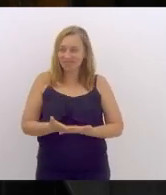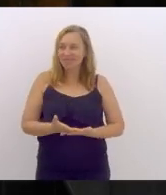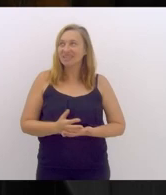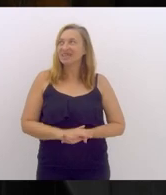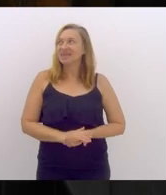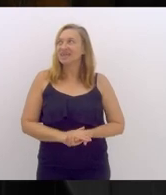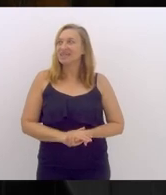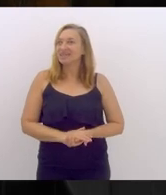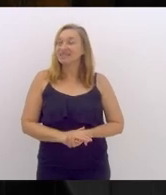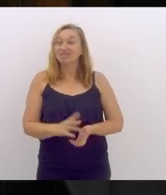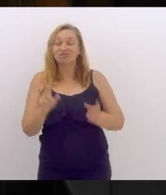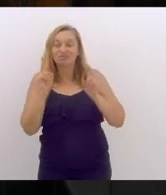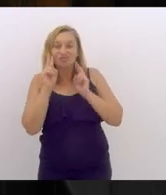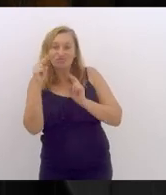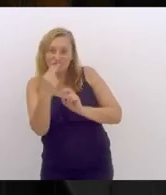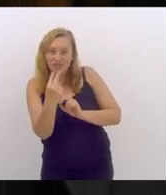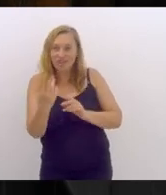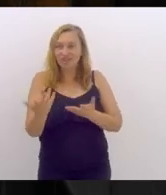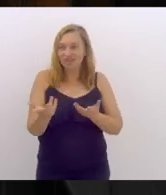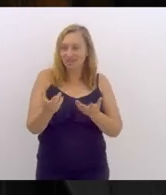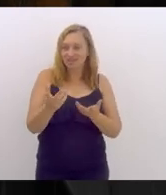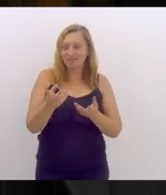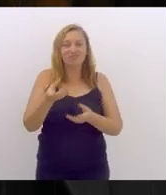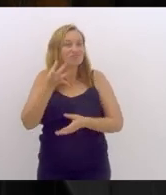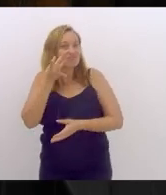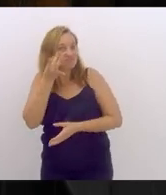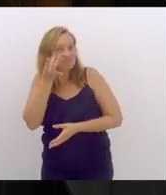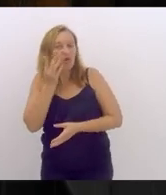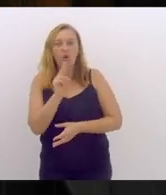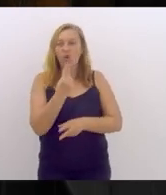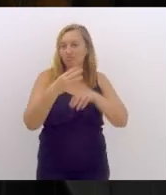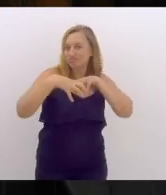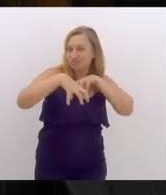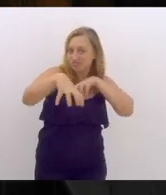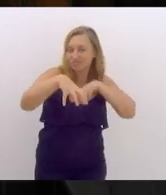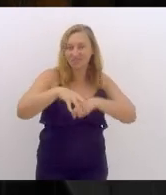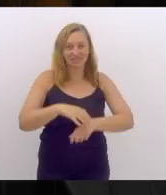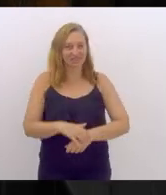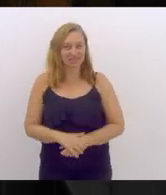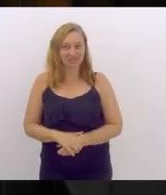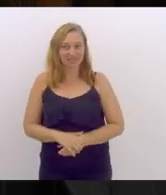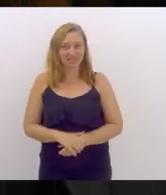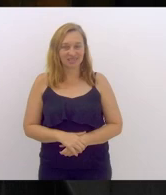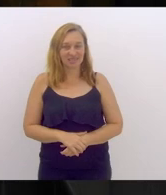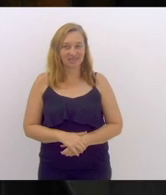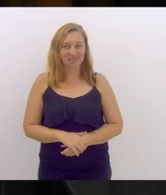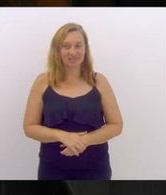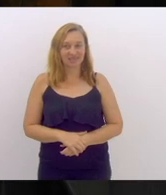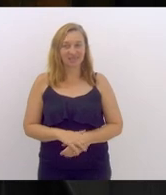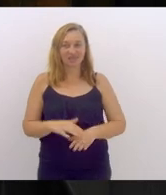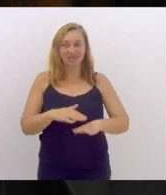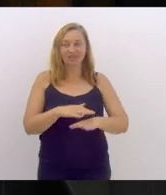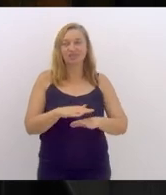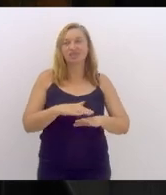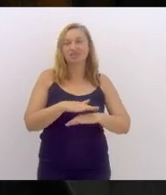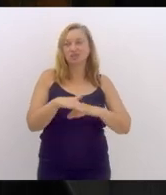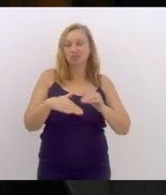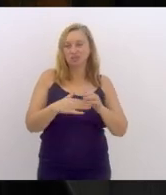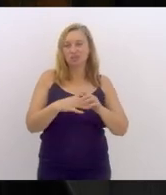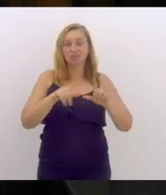que nos assistem de forma presencial ou remoto senhores telespectadores